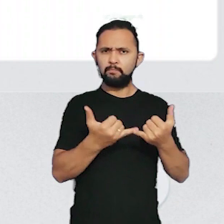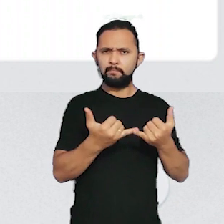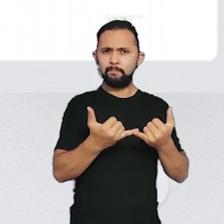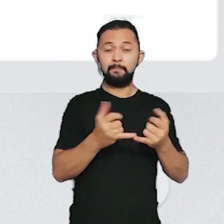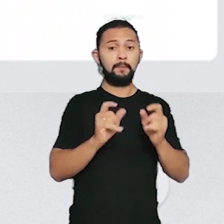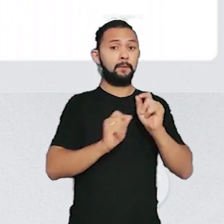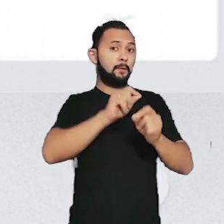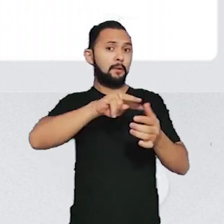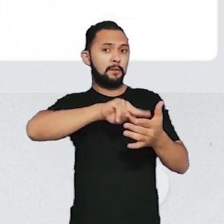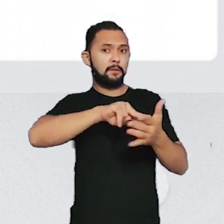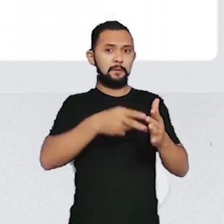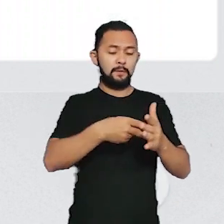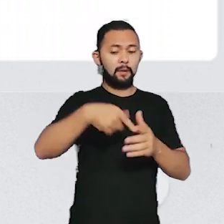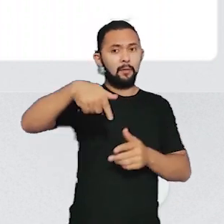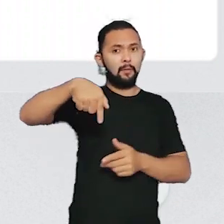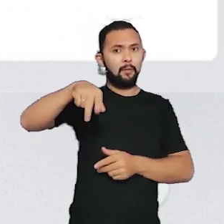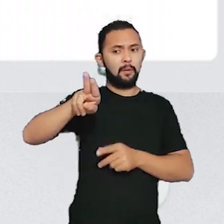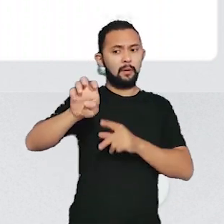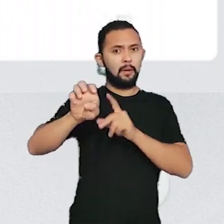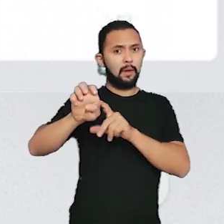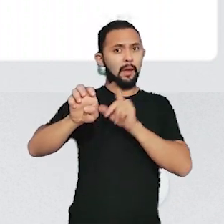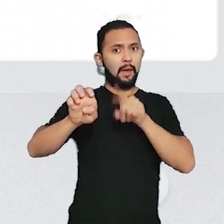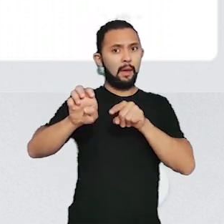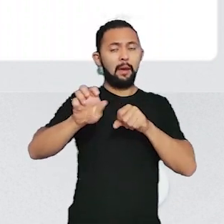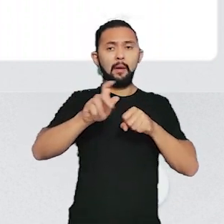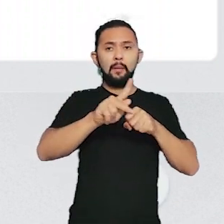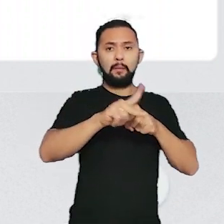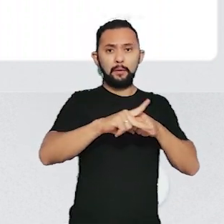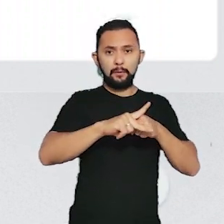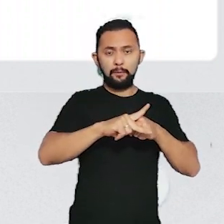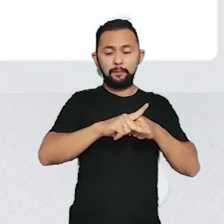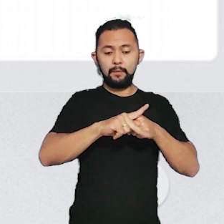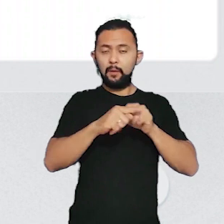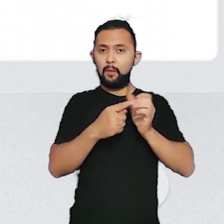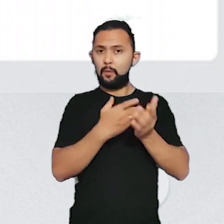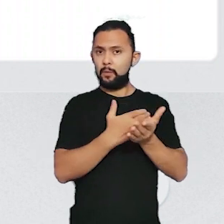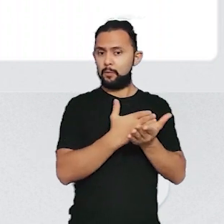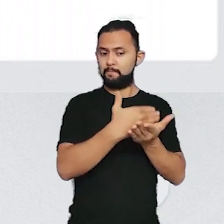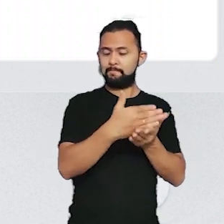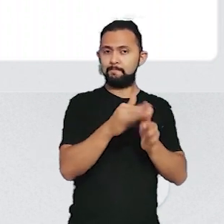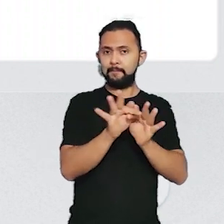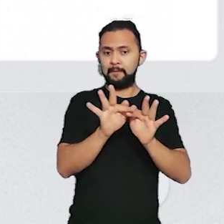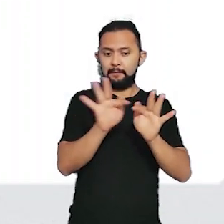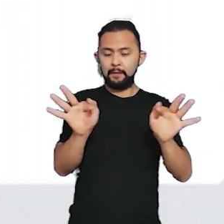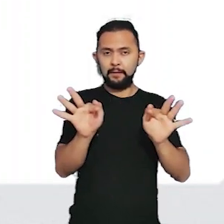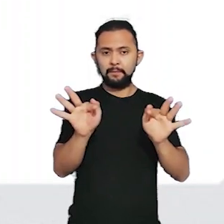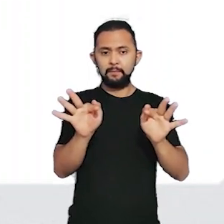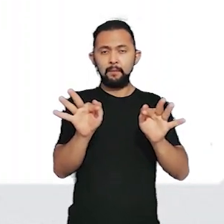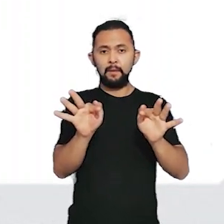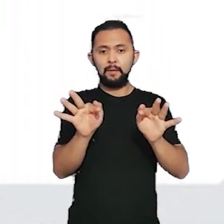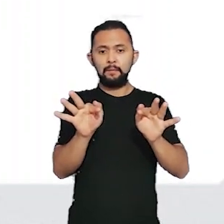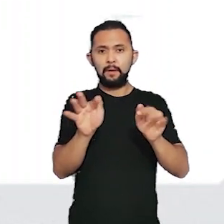pessoal, aquele que é um pronome relativo e ele está introduzindo uma oração adjetiva.